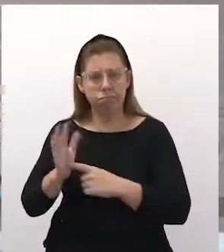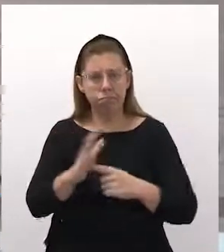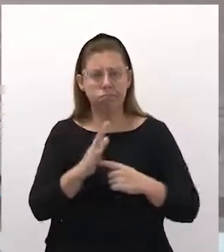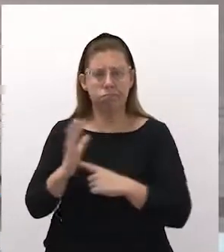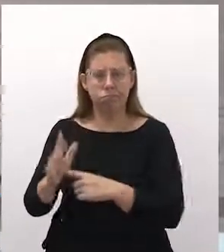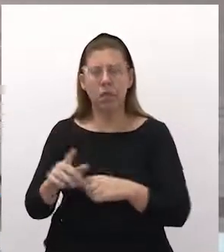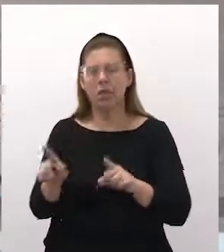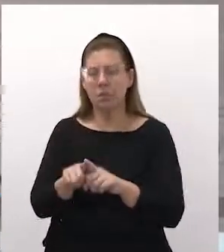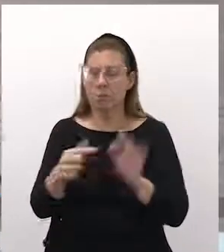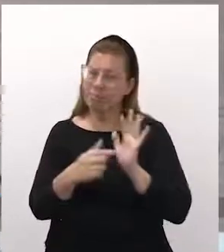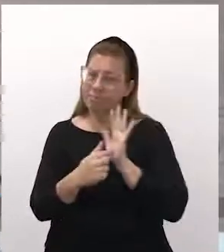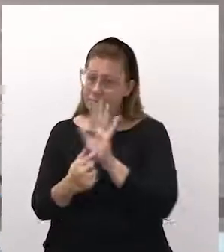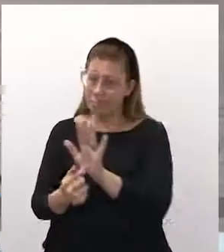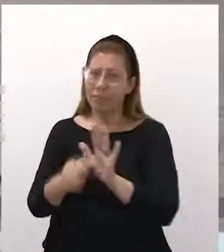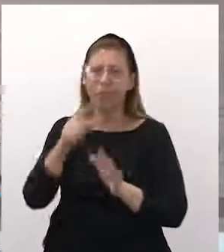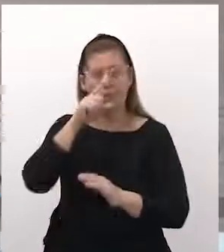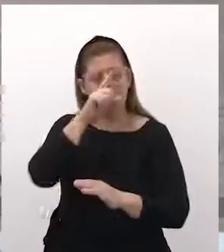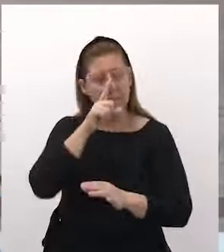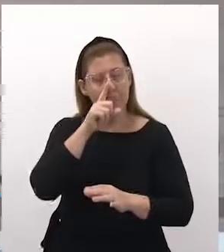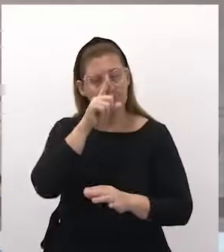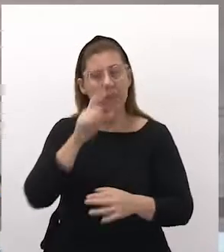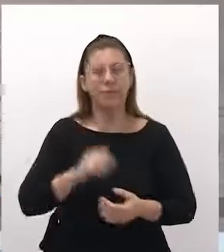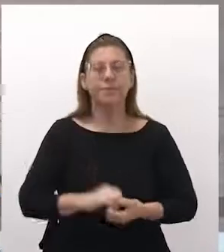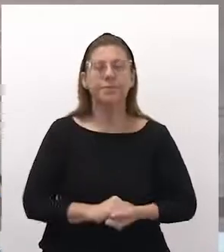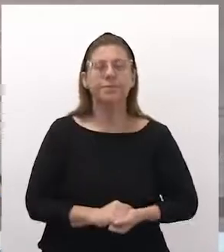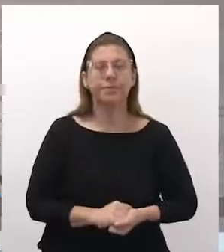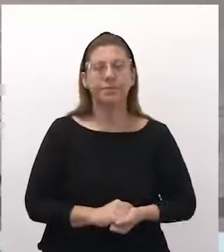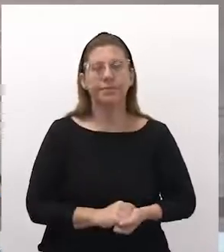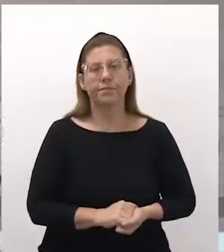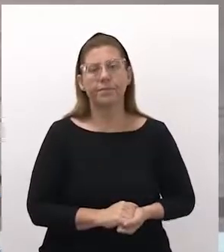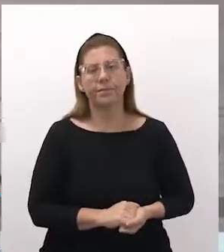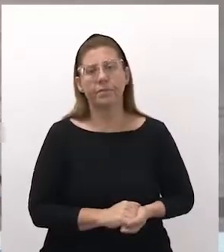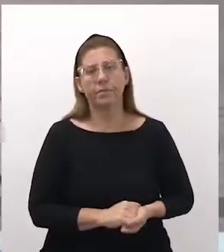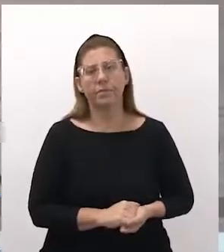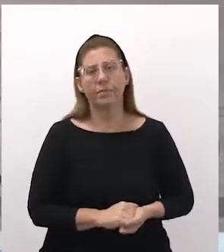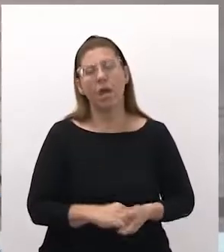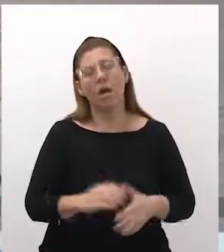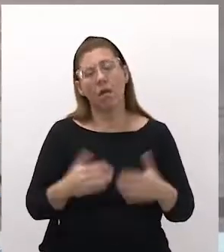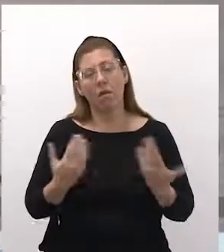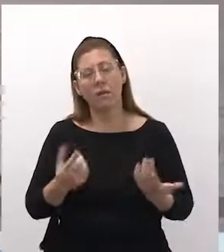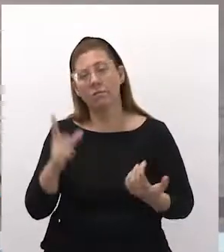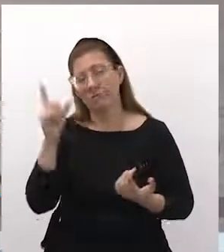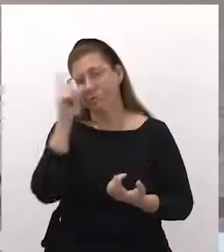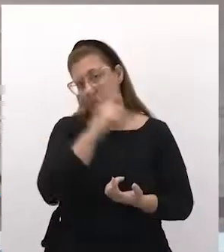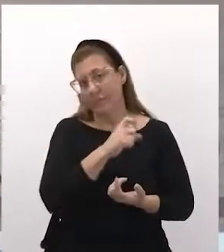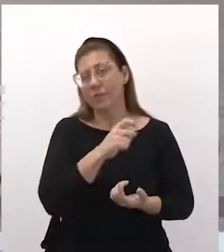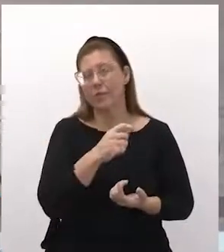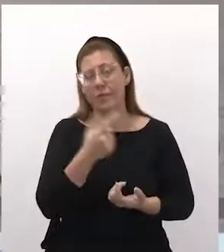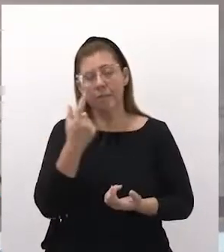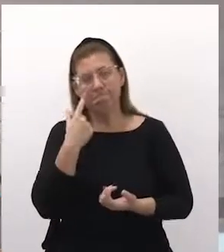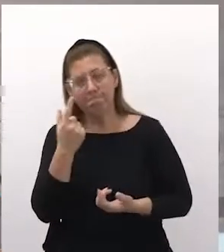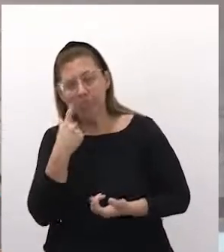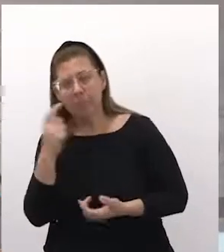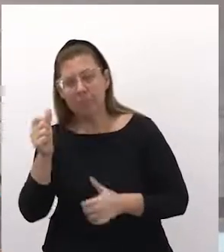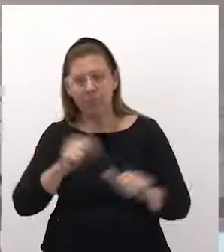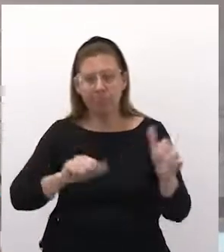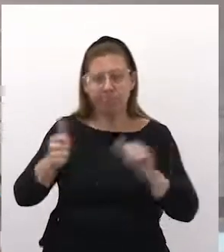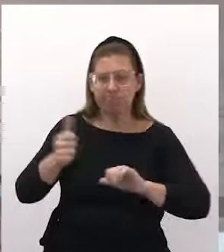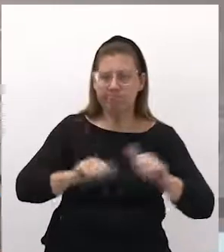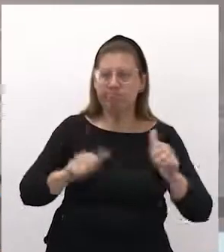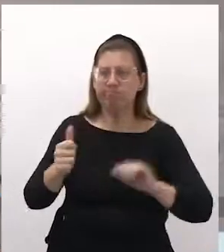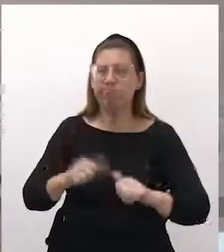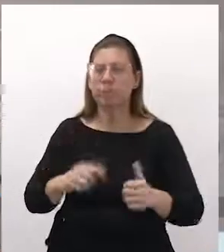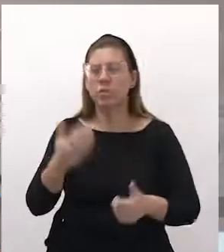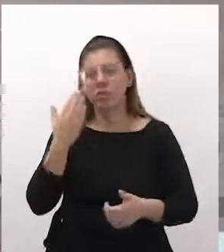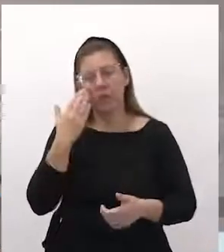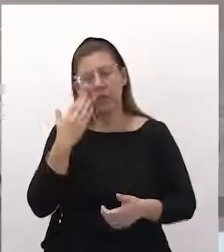também apresenta riscos. Eu sei que a gente tem uma dificuldade de analisar isso, né? Depois vou contar